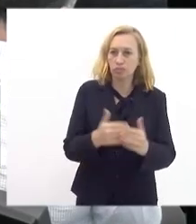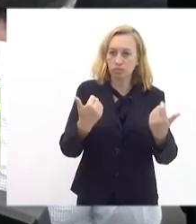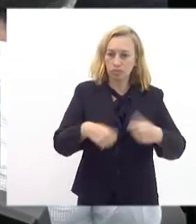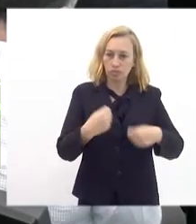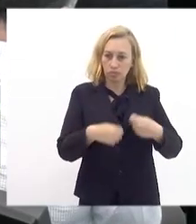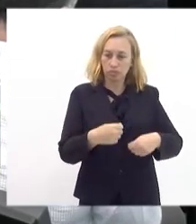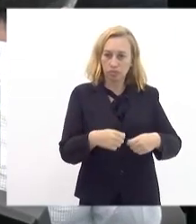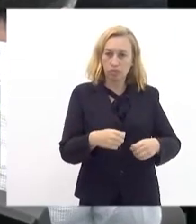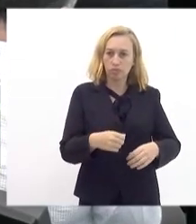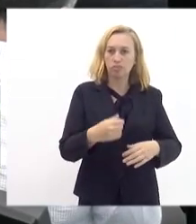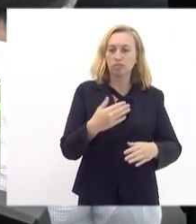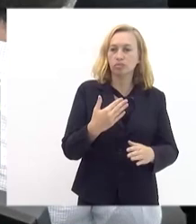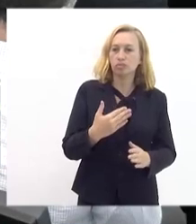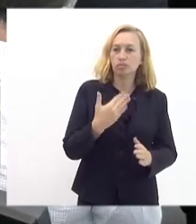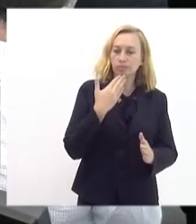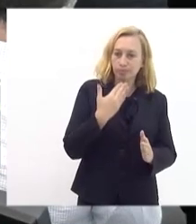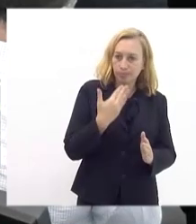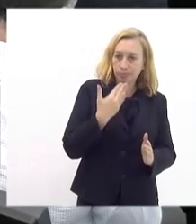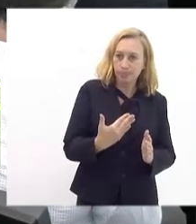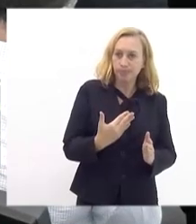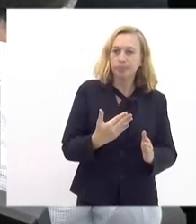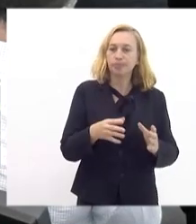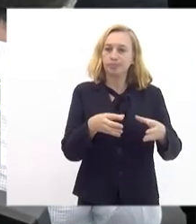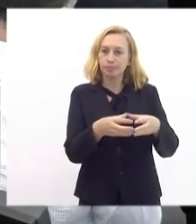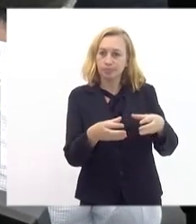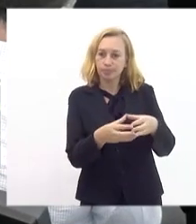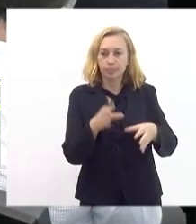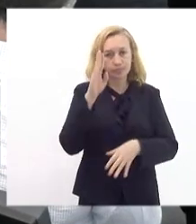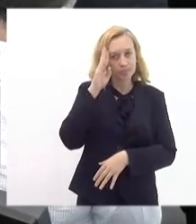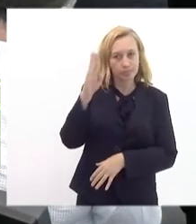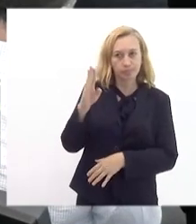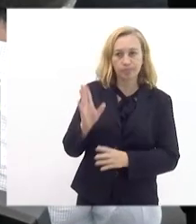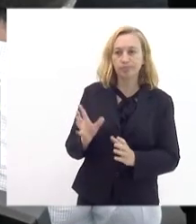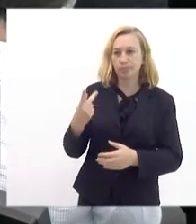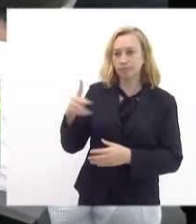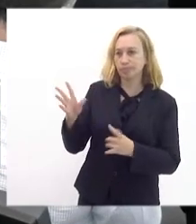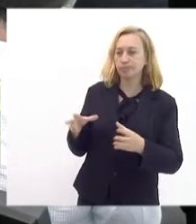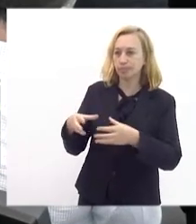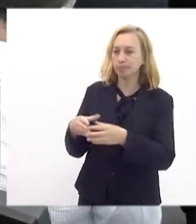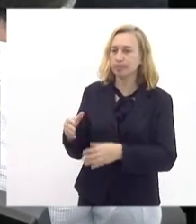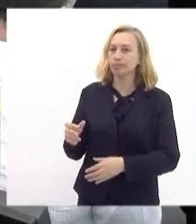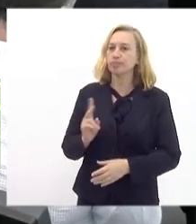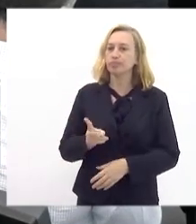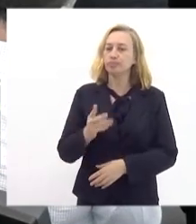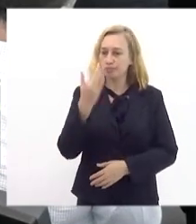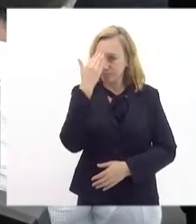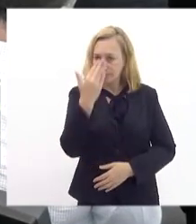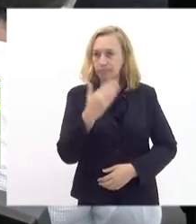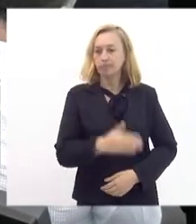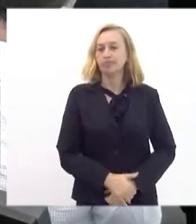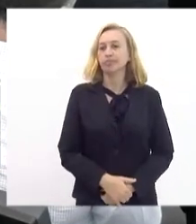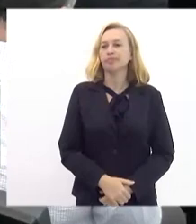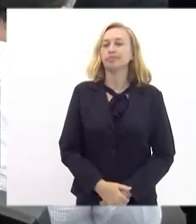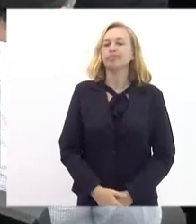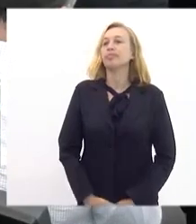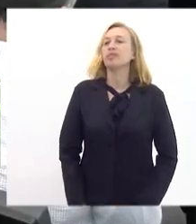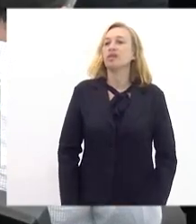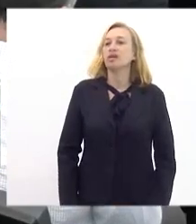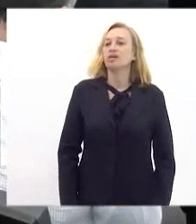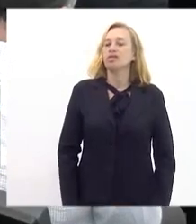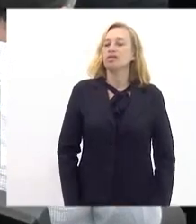exigidos dos jogos ambientais dessa casa da comissão que a senhora Presidente Muito obrigado a